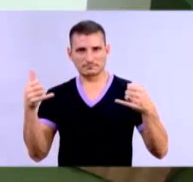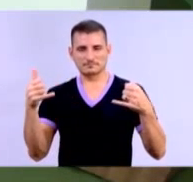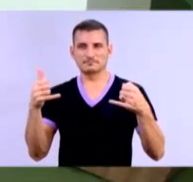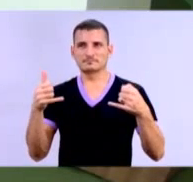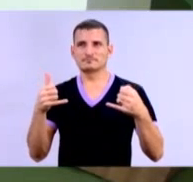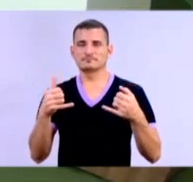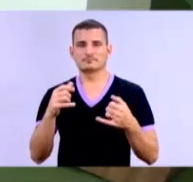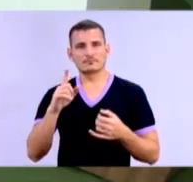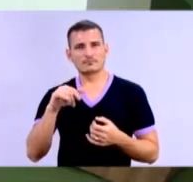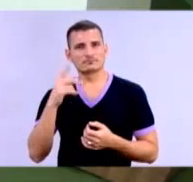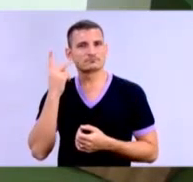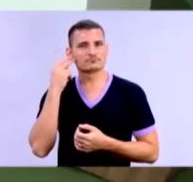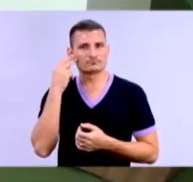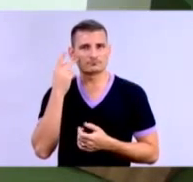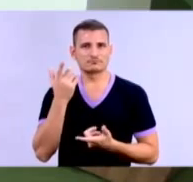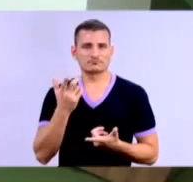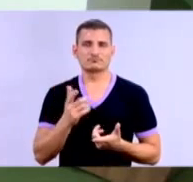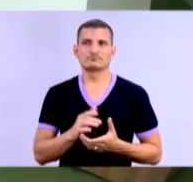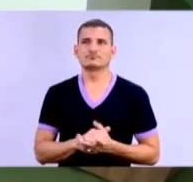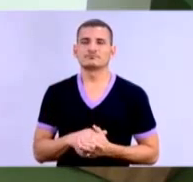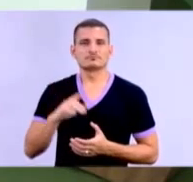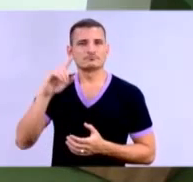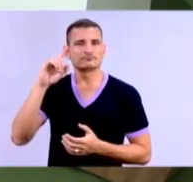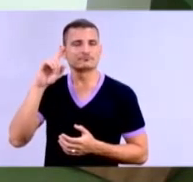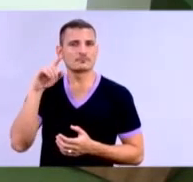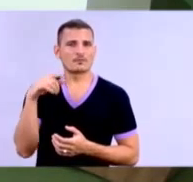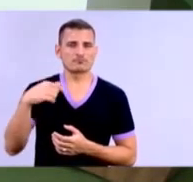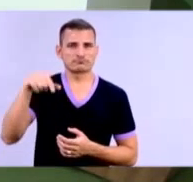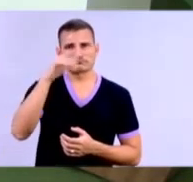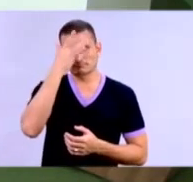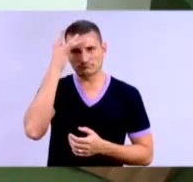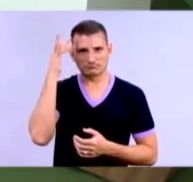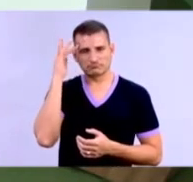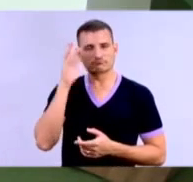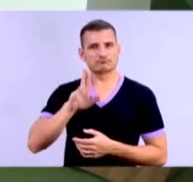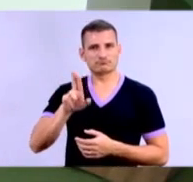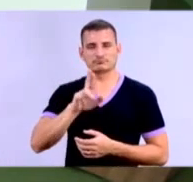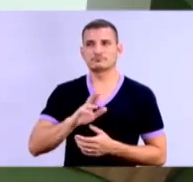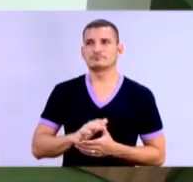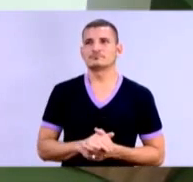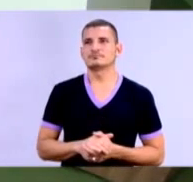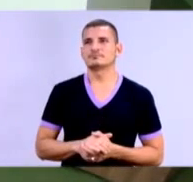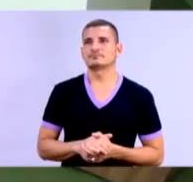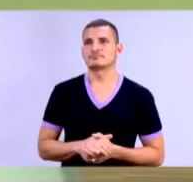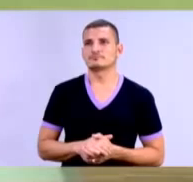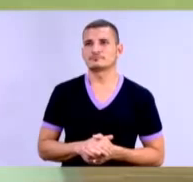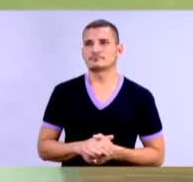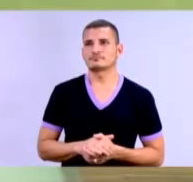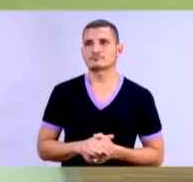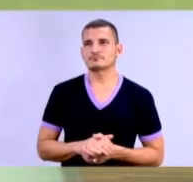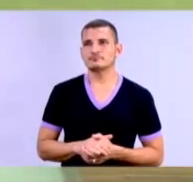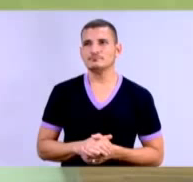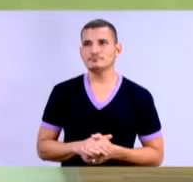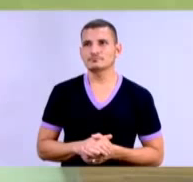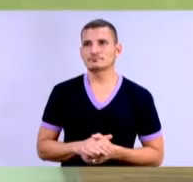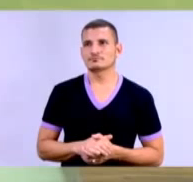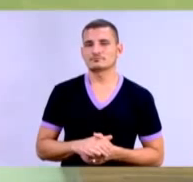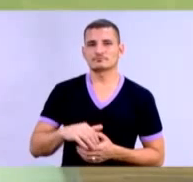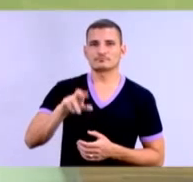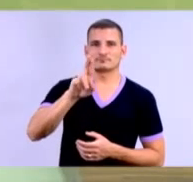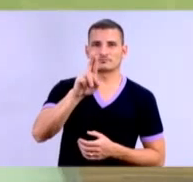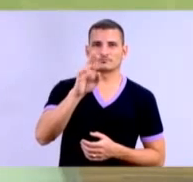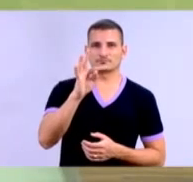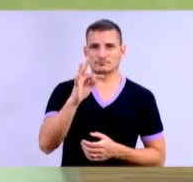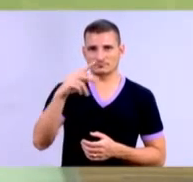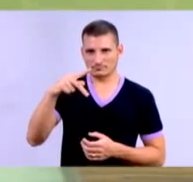é muito comum, está bem presente no dia a dia das pessoas, mas fala um pouquinho mais pra gente. É verdade, professor Jordano. O cabo UTP